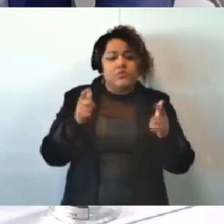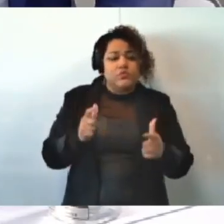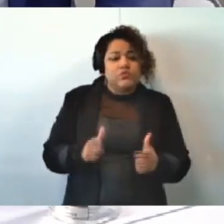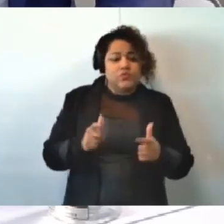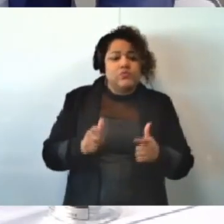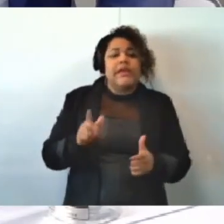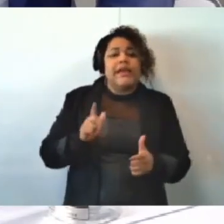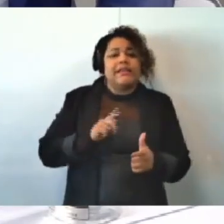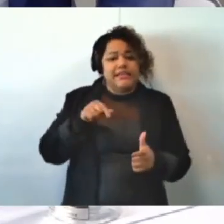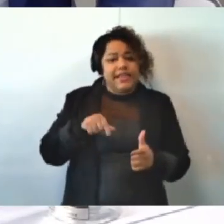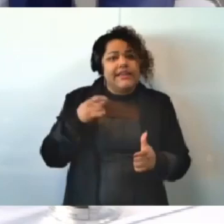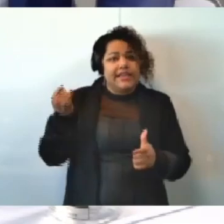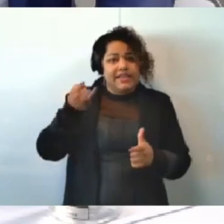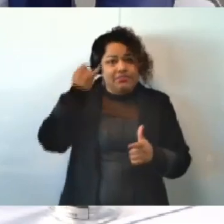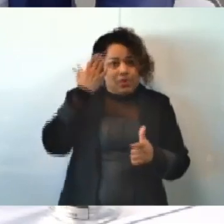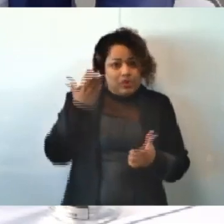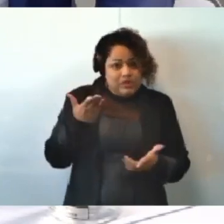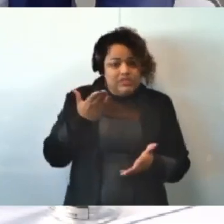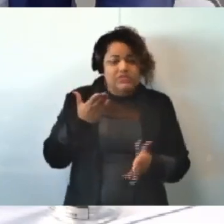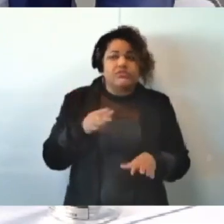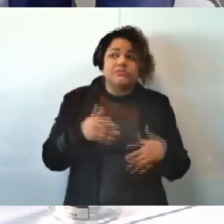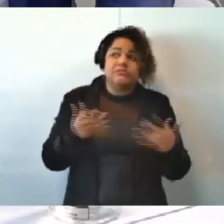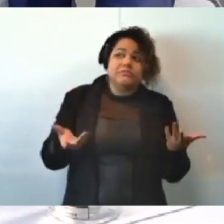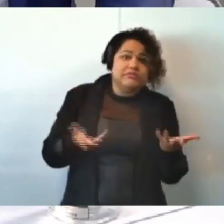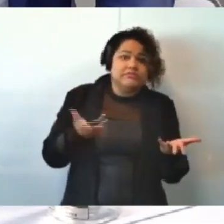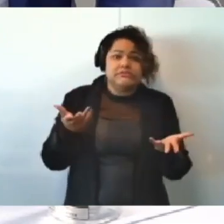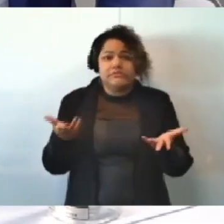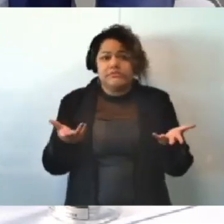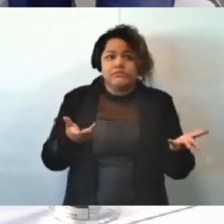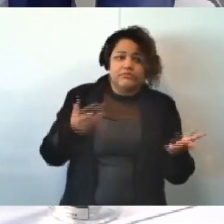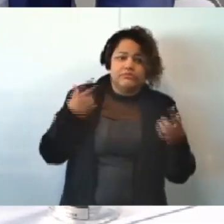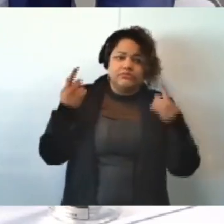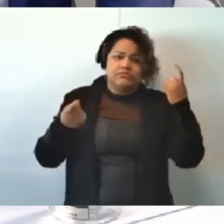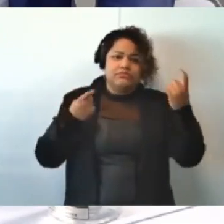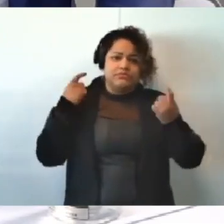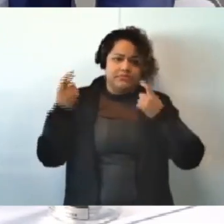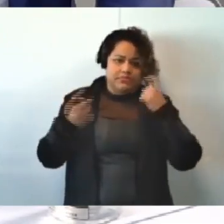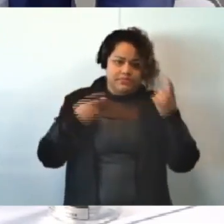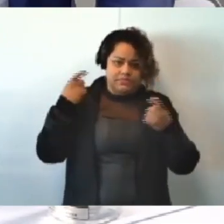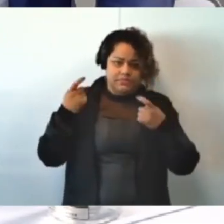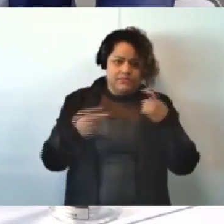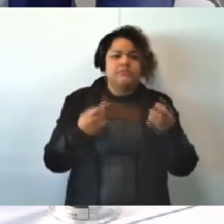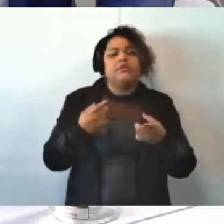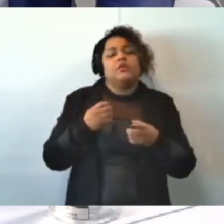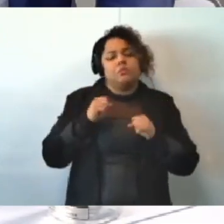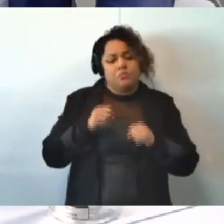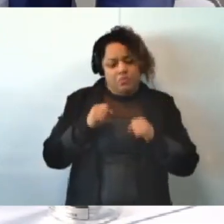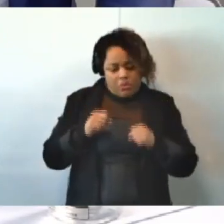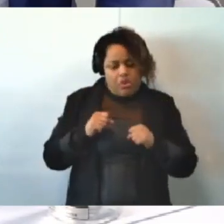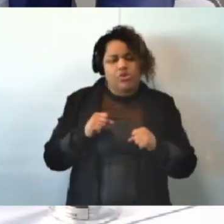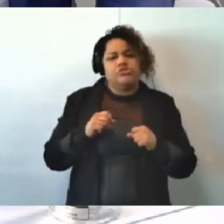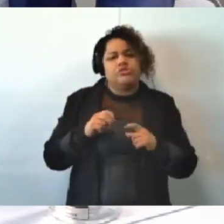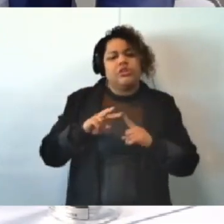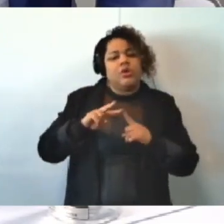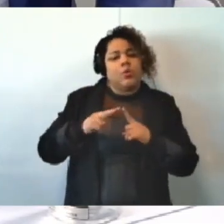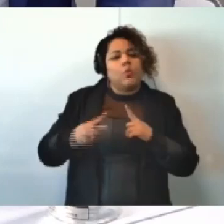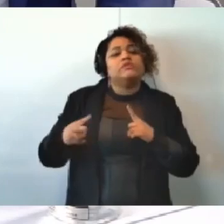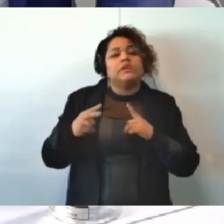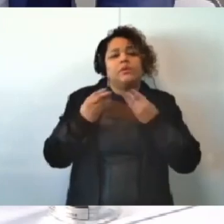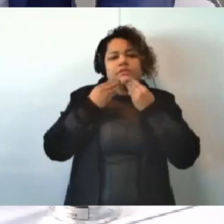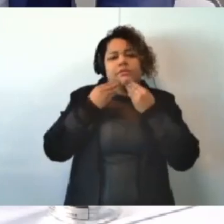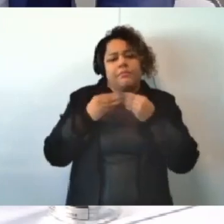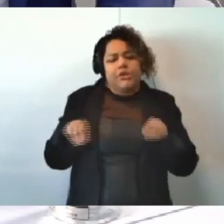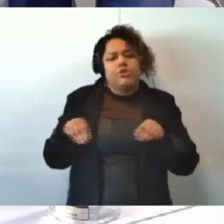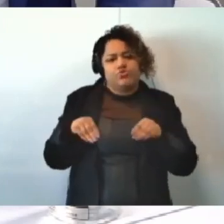grande relevância, com certeza isso pode sim trazer algum tipo de prejuízo para a comunidade local